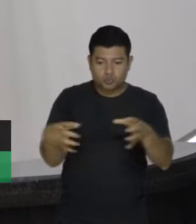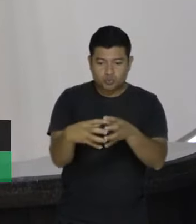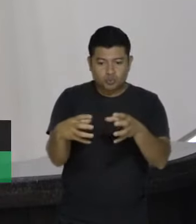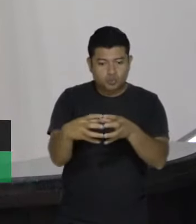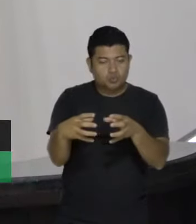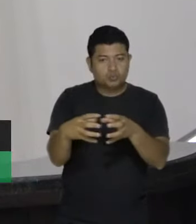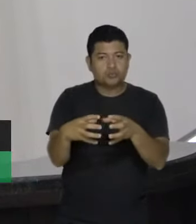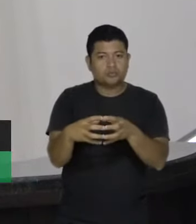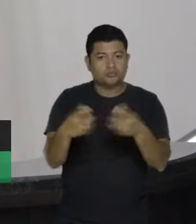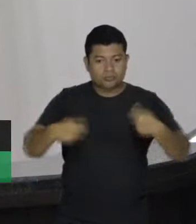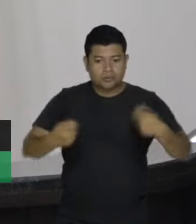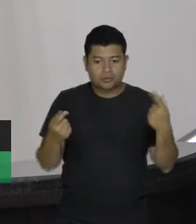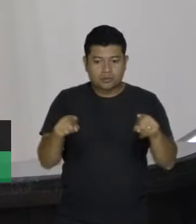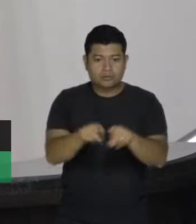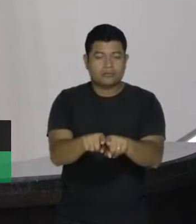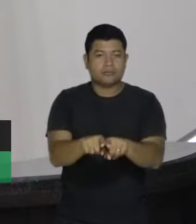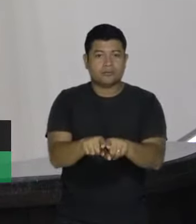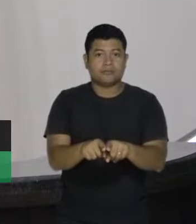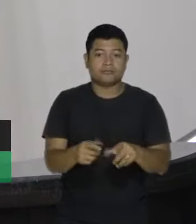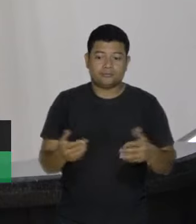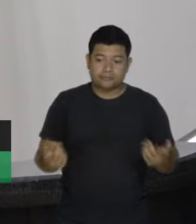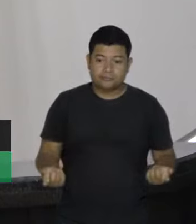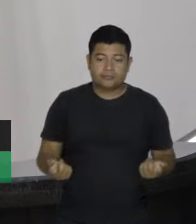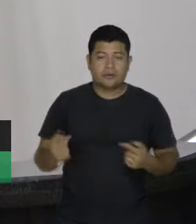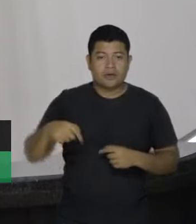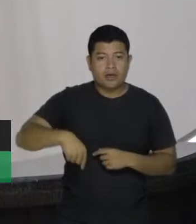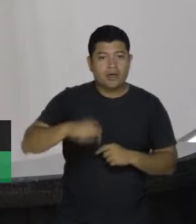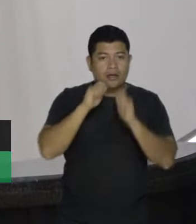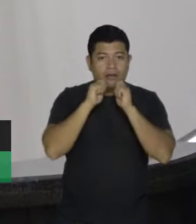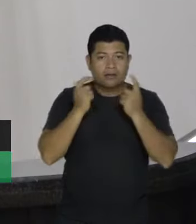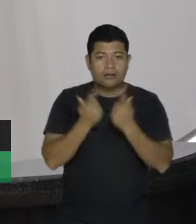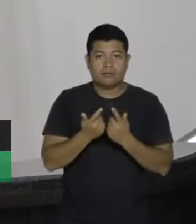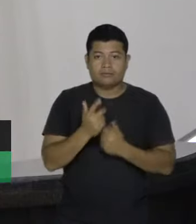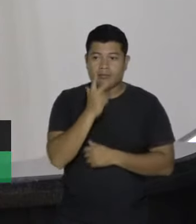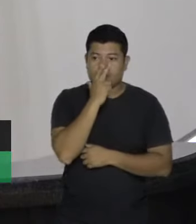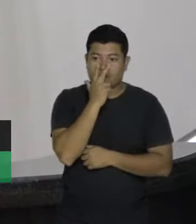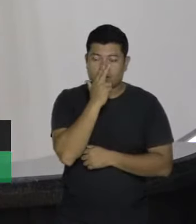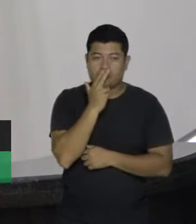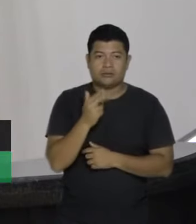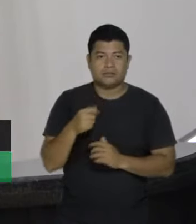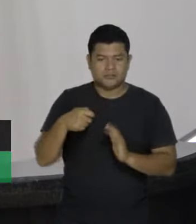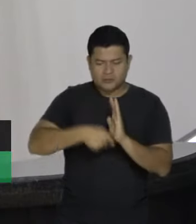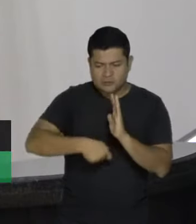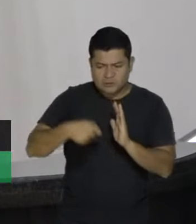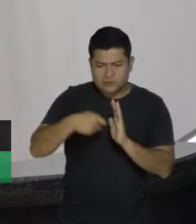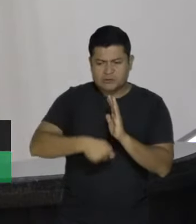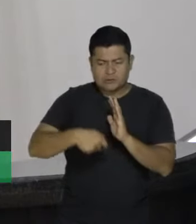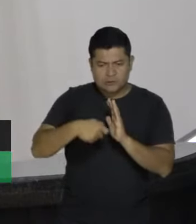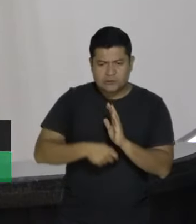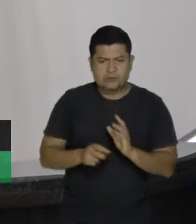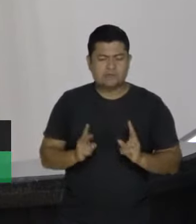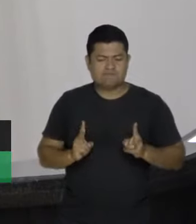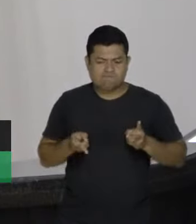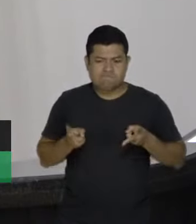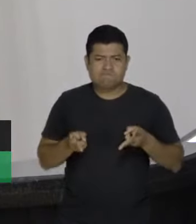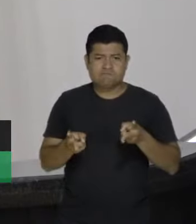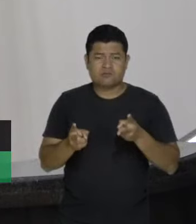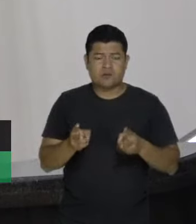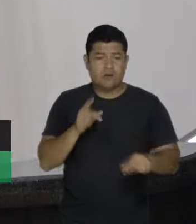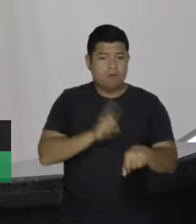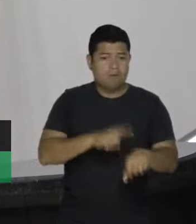parceria. E é assim que a Assembleia tem resistido e reagido diante de tantos